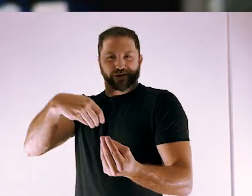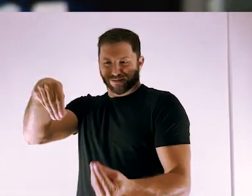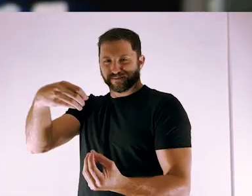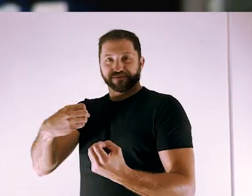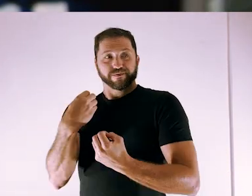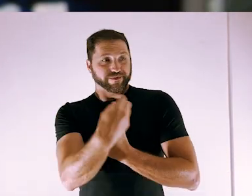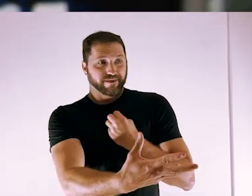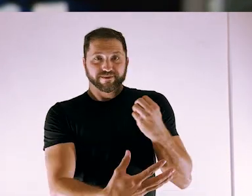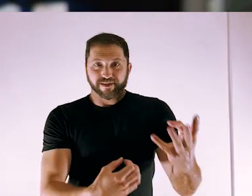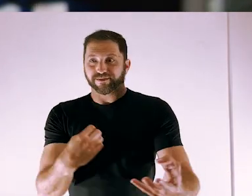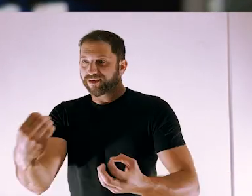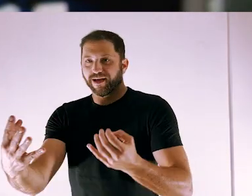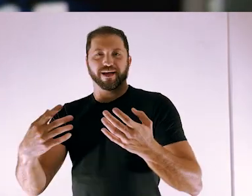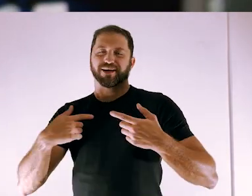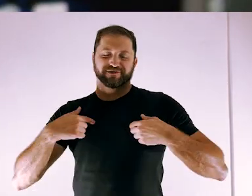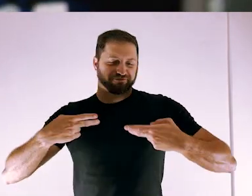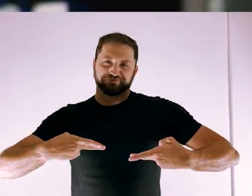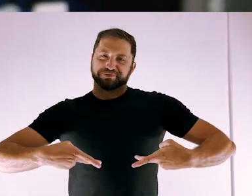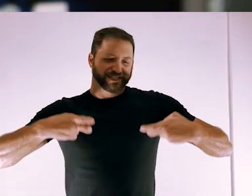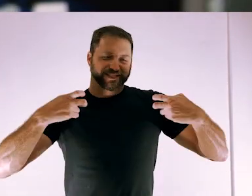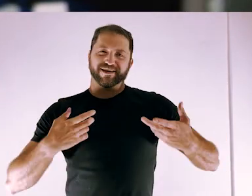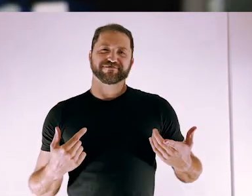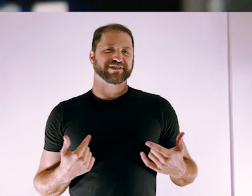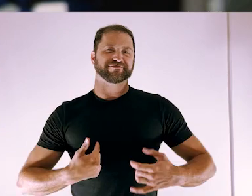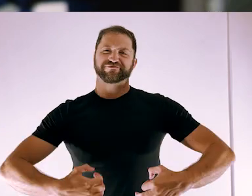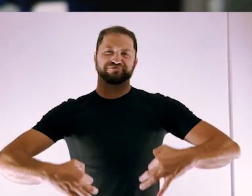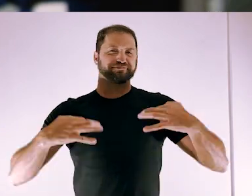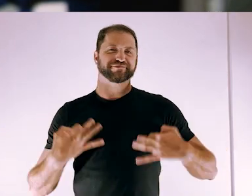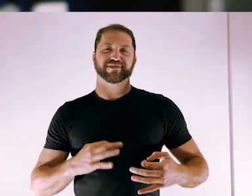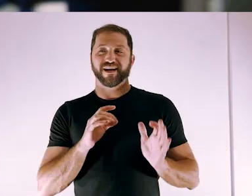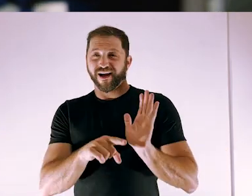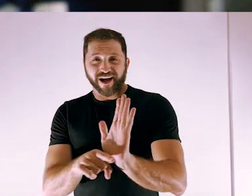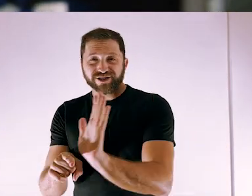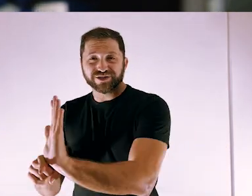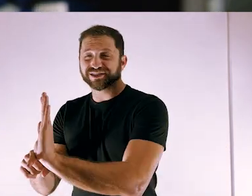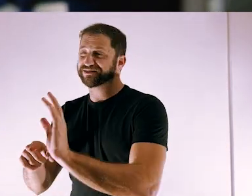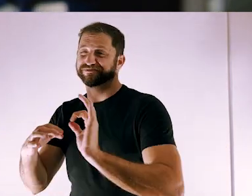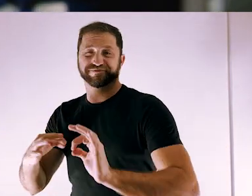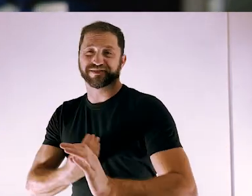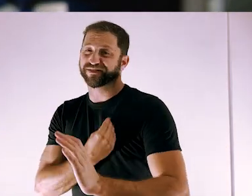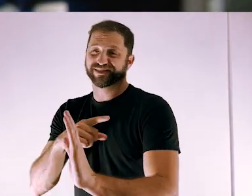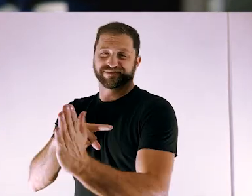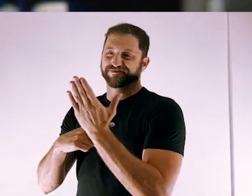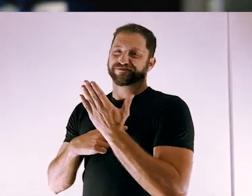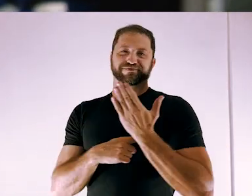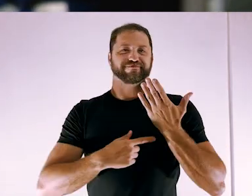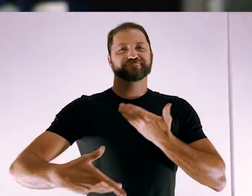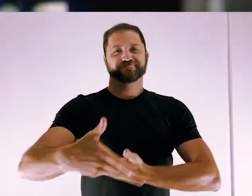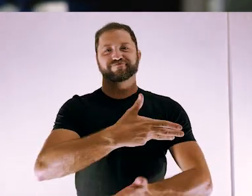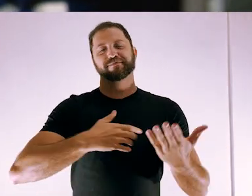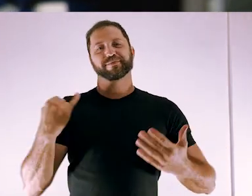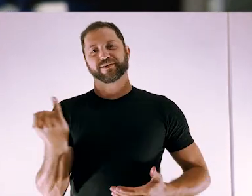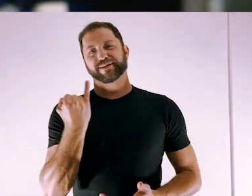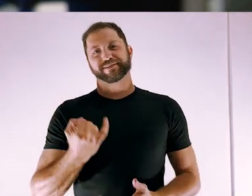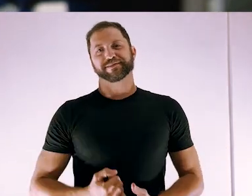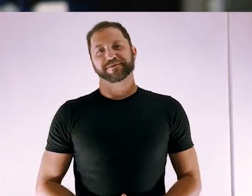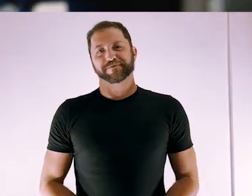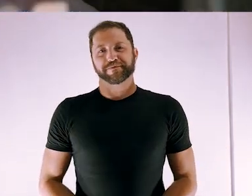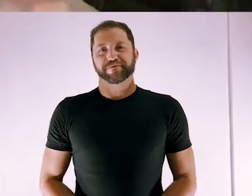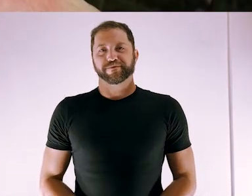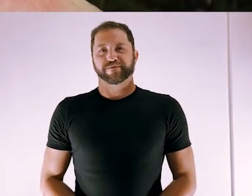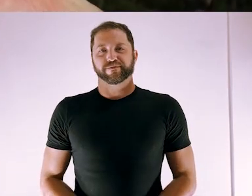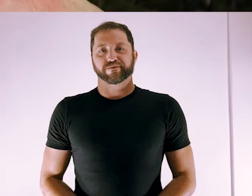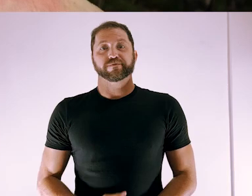doa um pouco do seu sangue, você percebe como um pouco de gentileza mesmo faz diferença na vida das outras